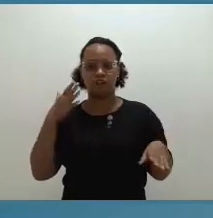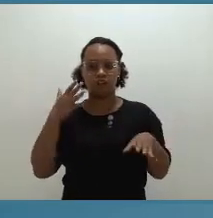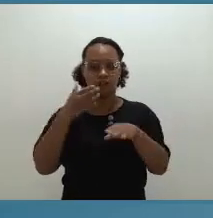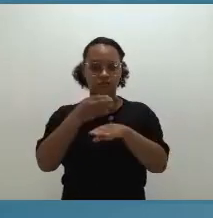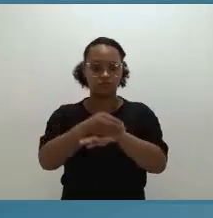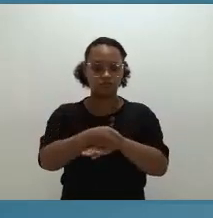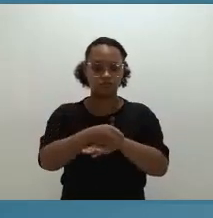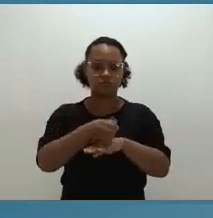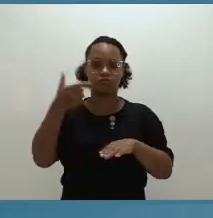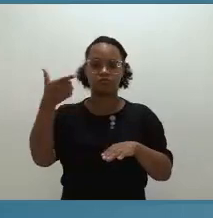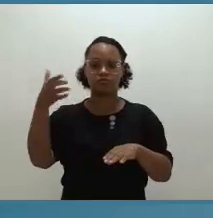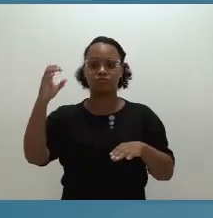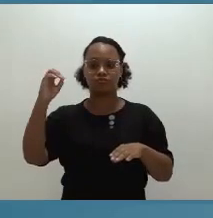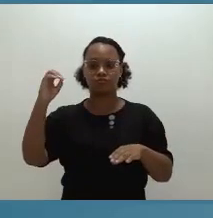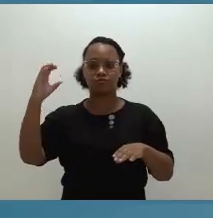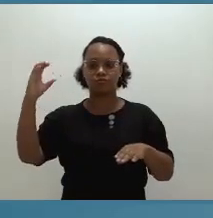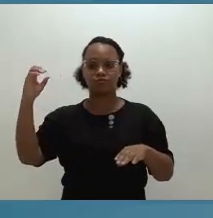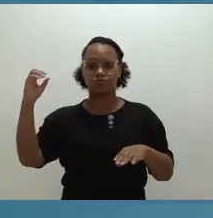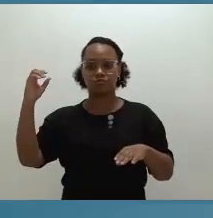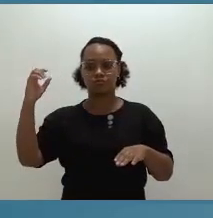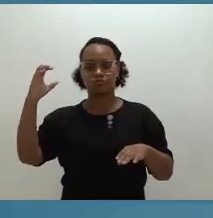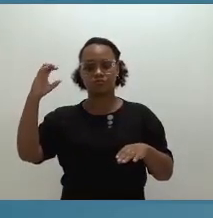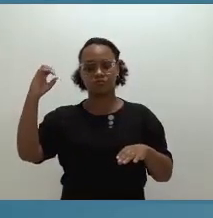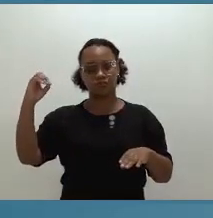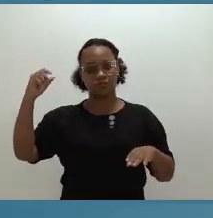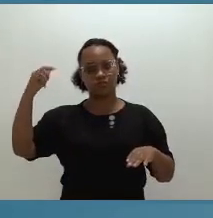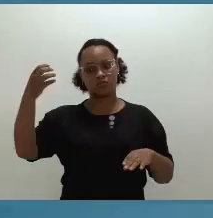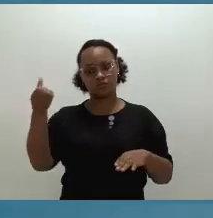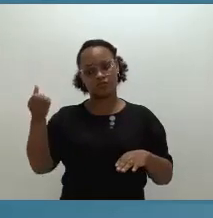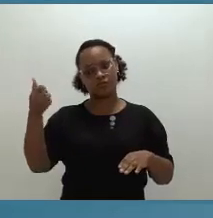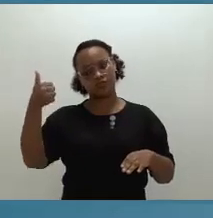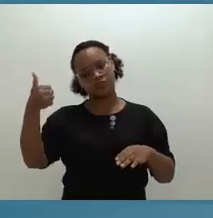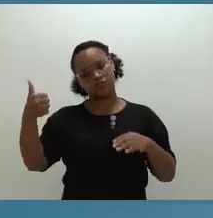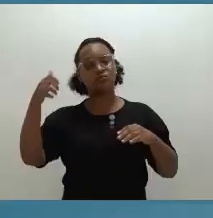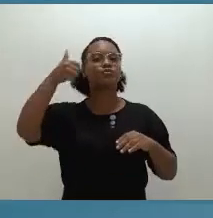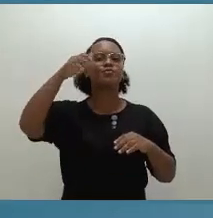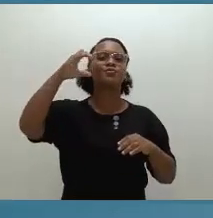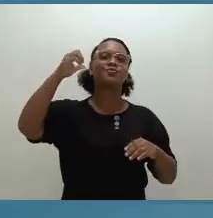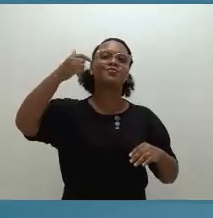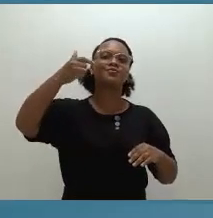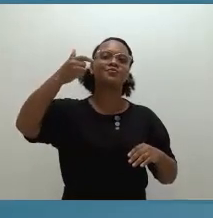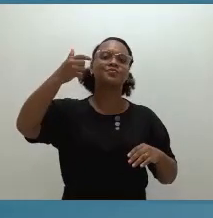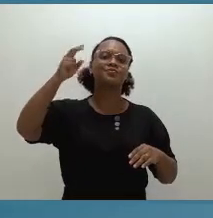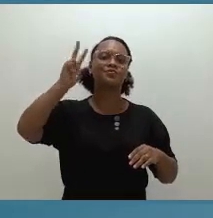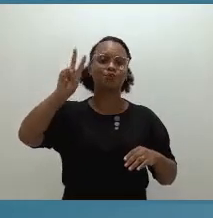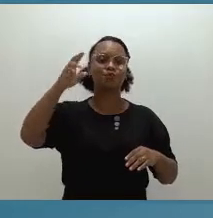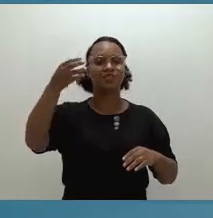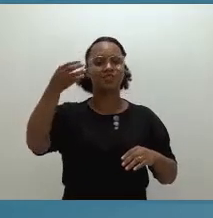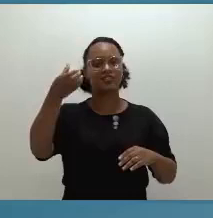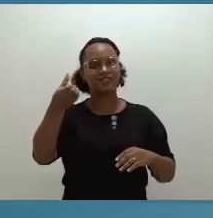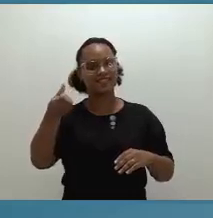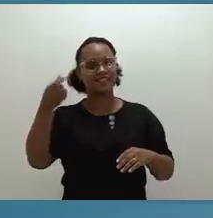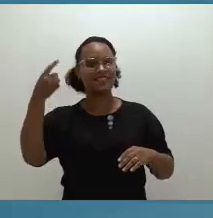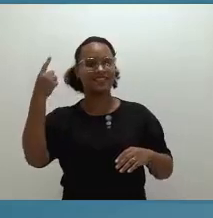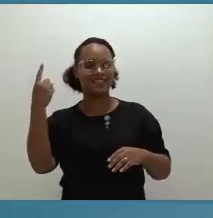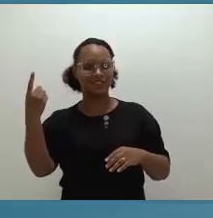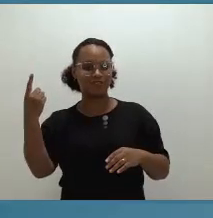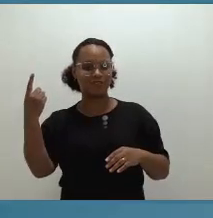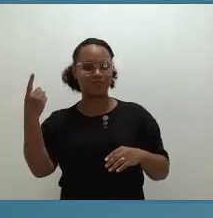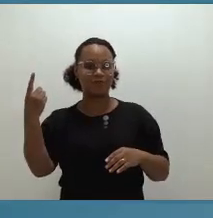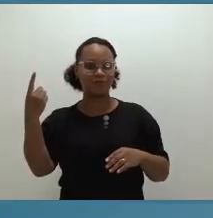providos 261 cargos efetivos. E temos mais cargos a prover. Então, estamos